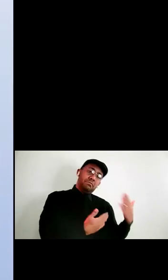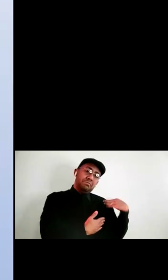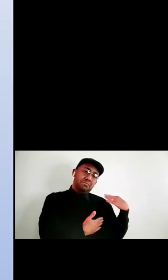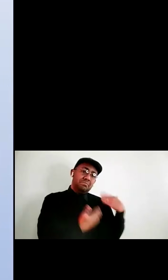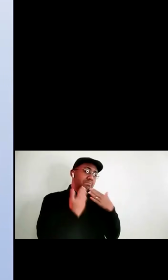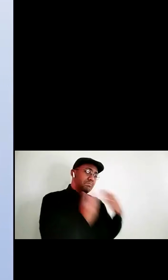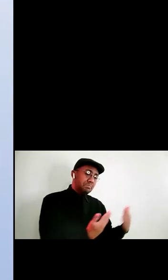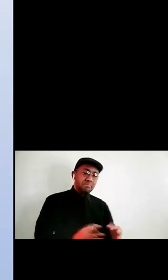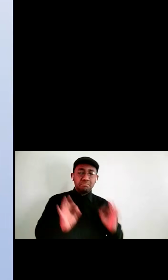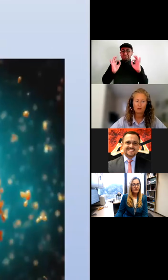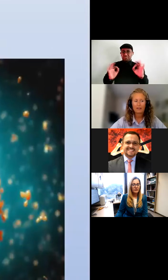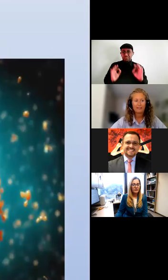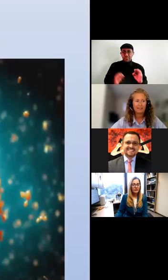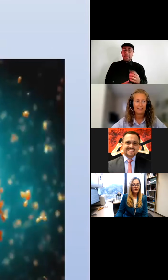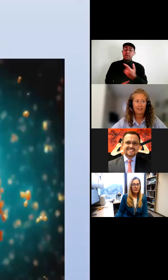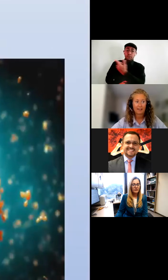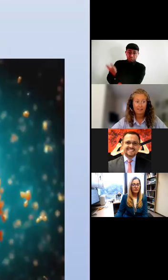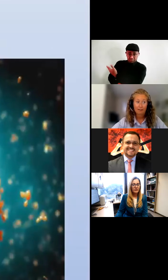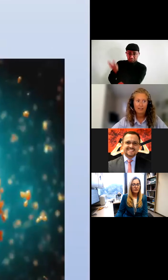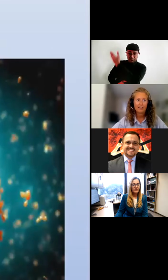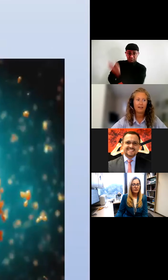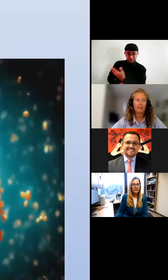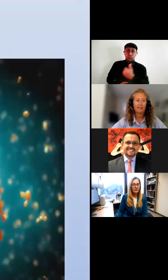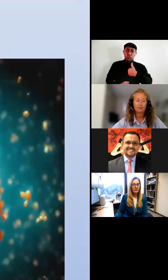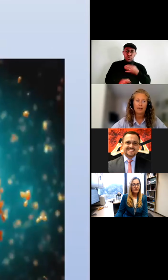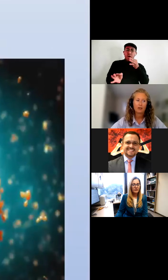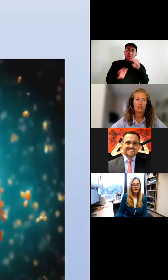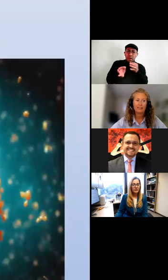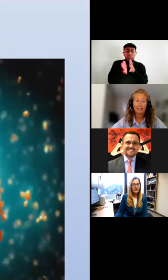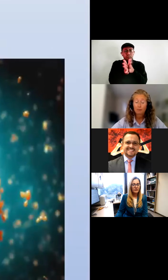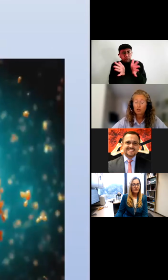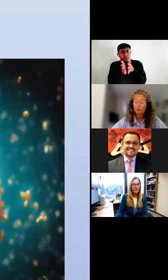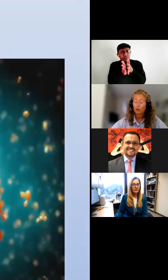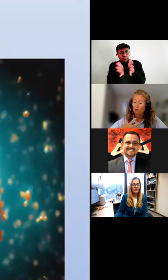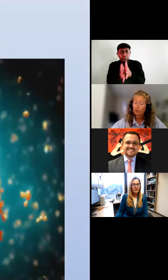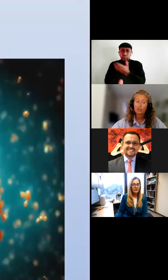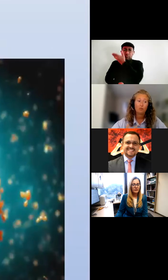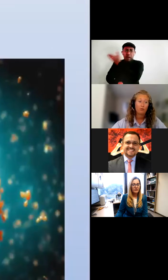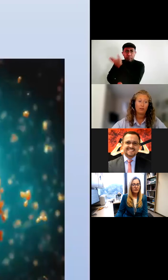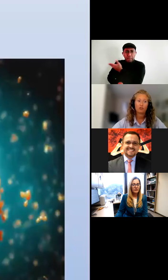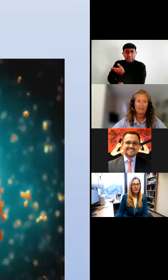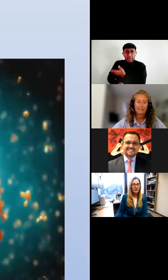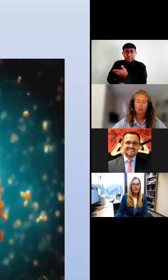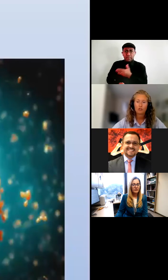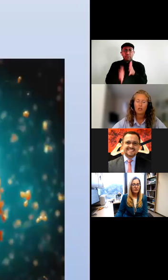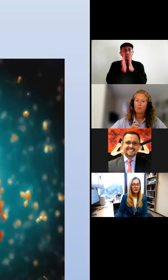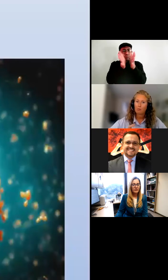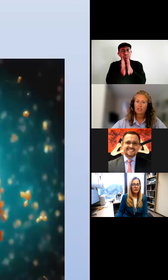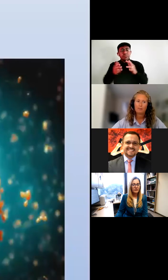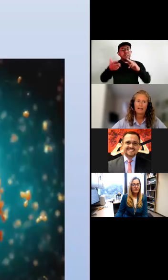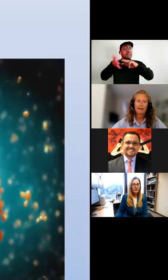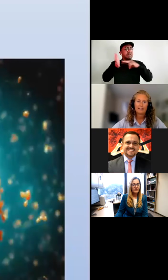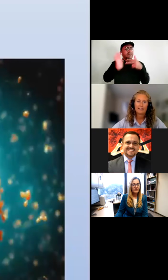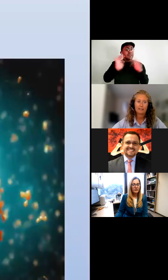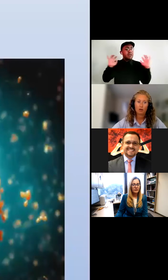obrigado. Assim, nos próximos minutos, vou tentar definir e explicar o que nós entendemos como reuniões e